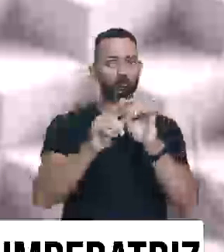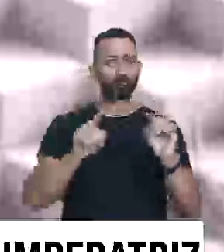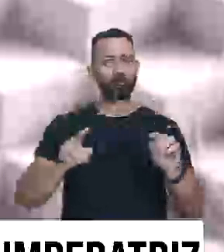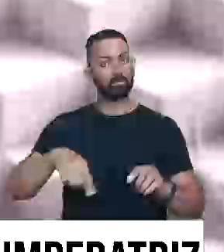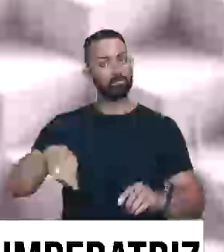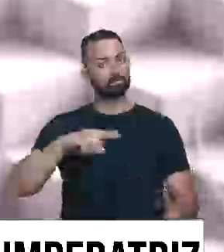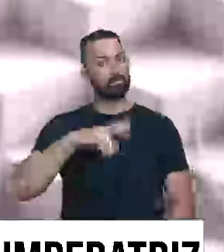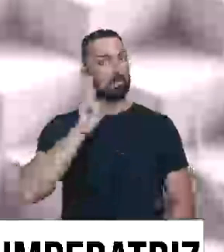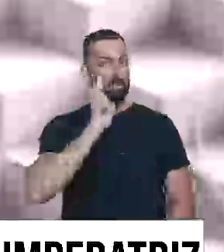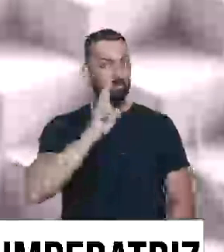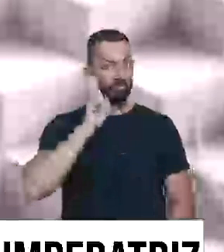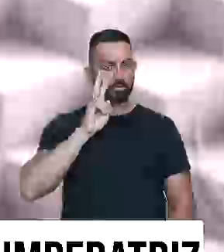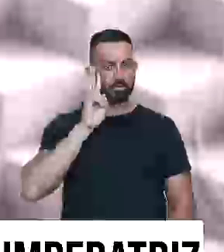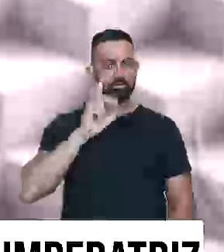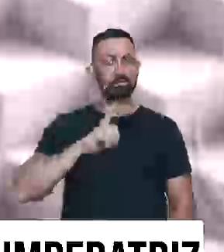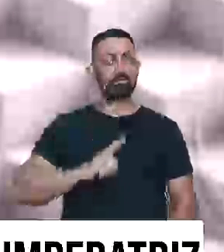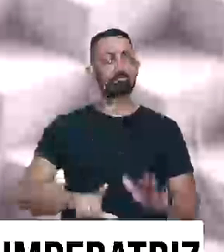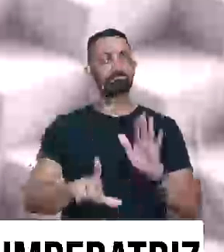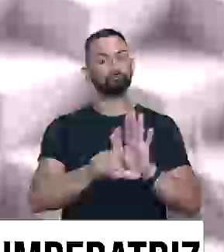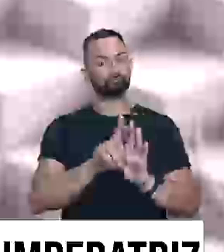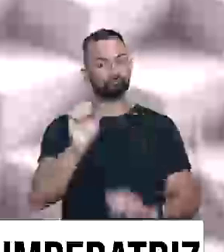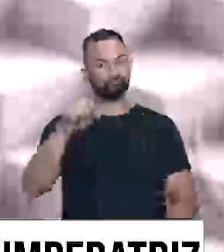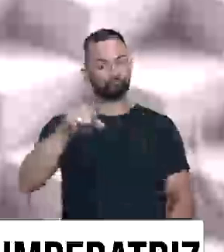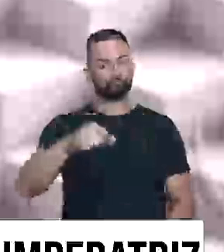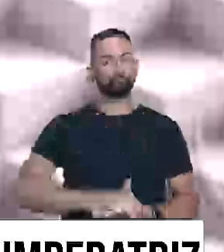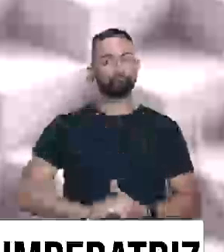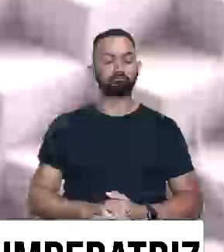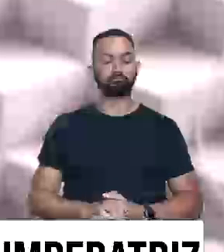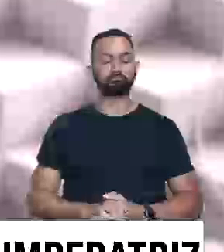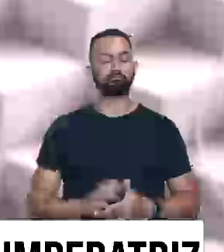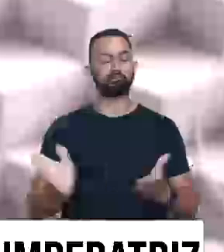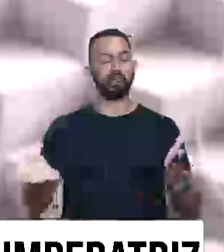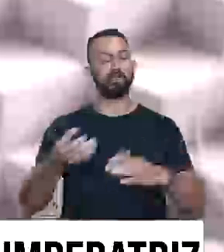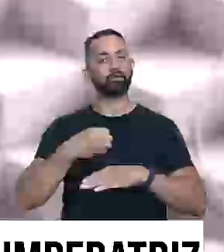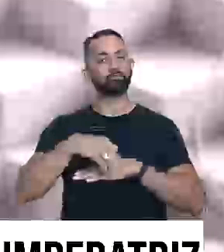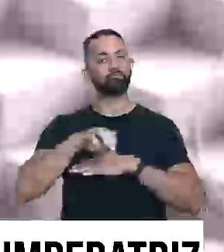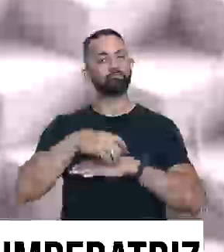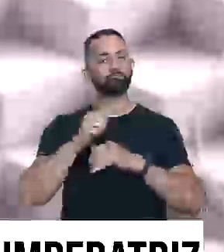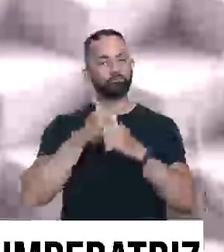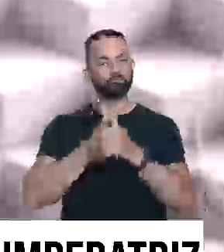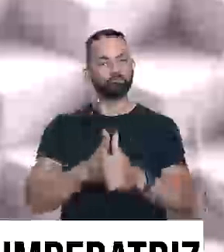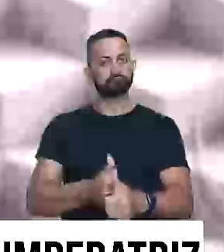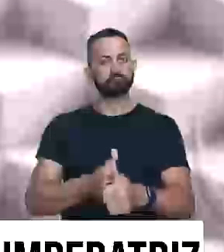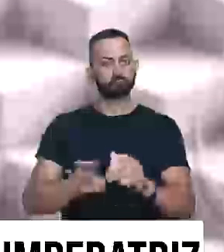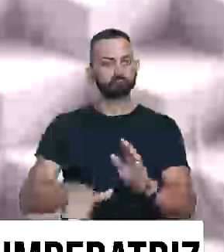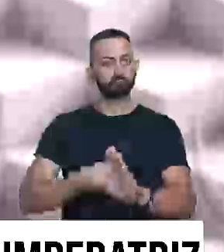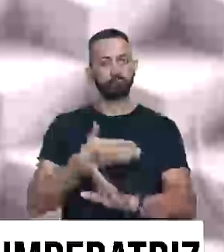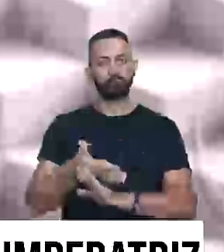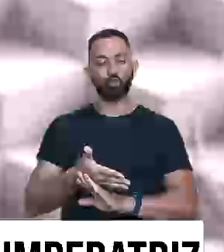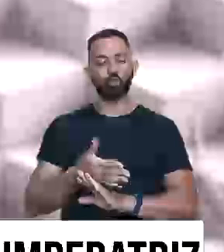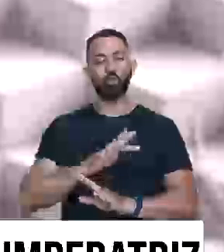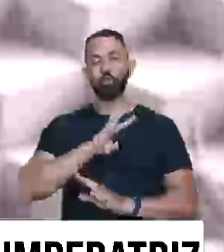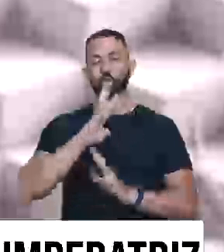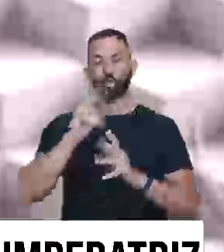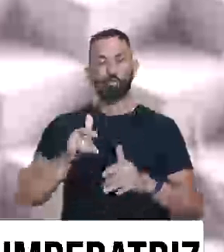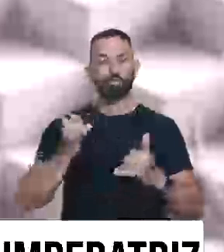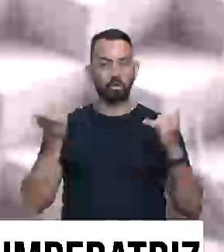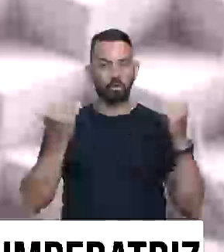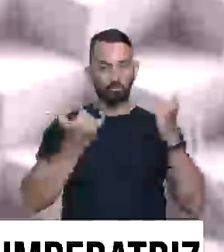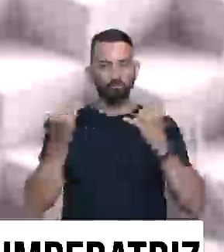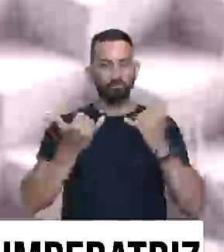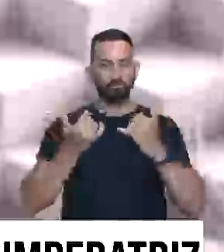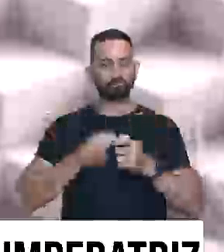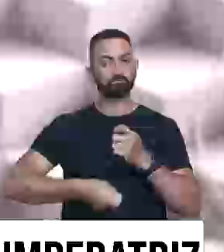não concordam, mas como você lembrou, né? Uma questão de legislação também. A gente vai seguir acompanhando ao longo do dia todas as